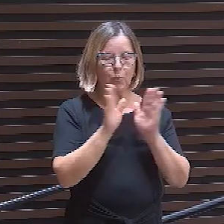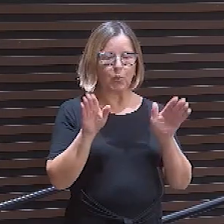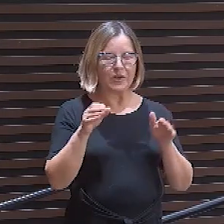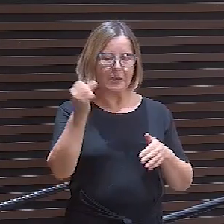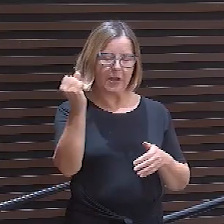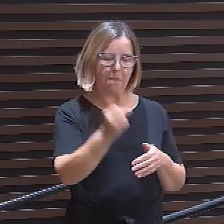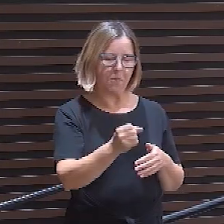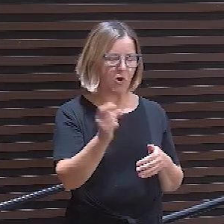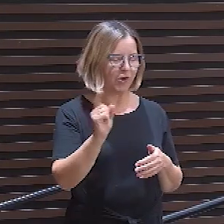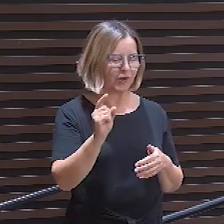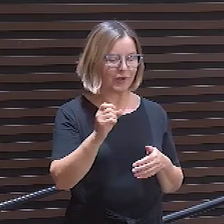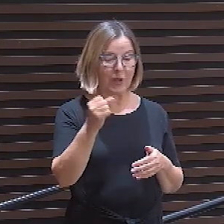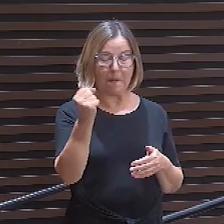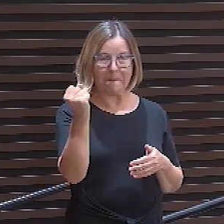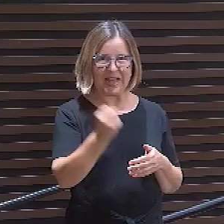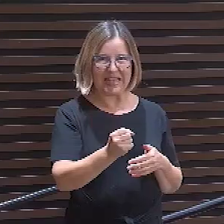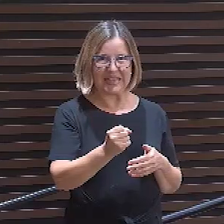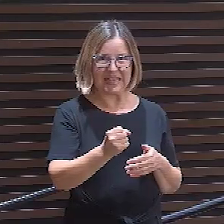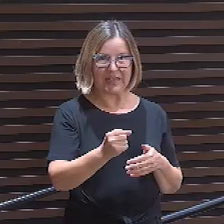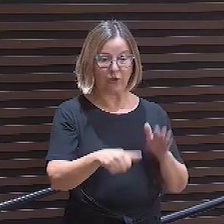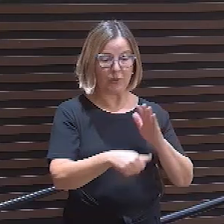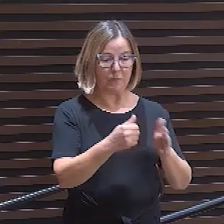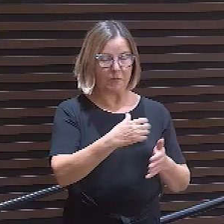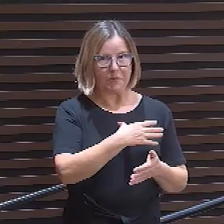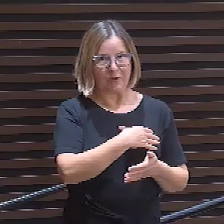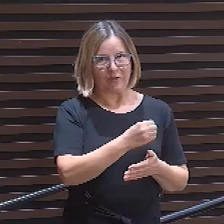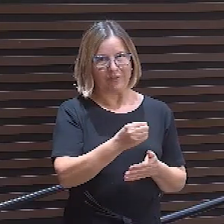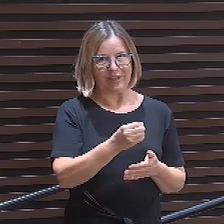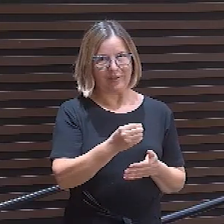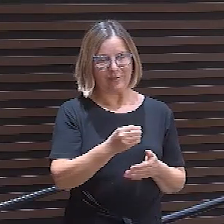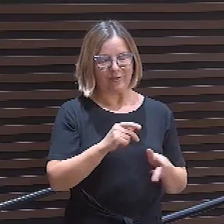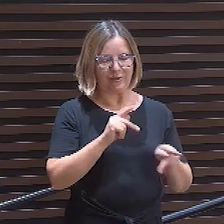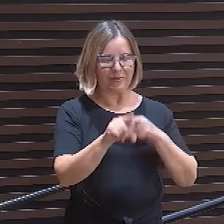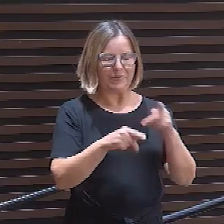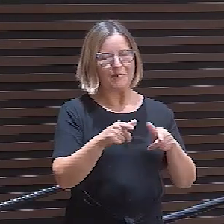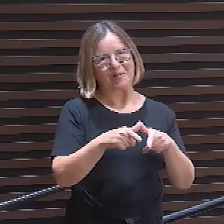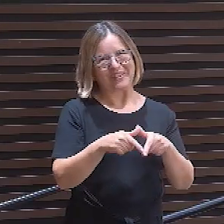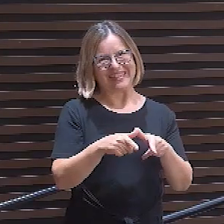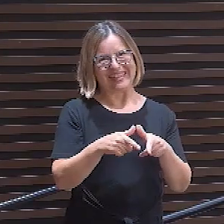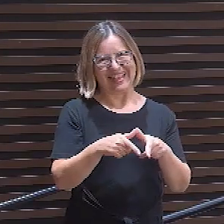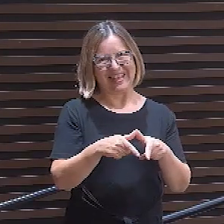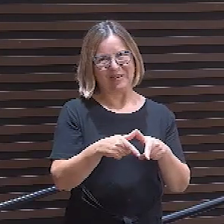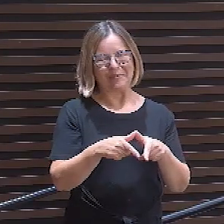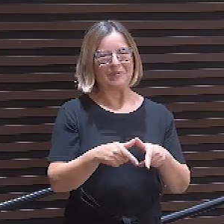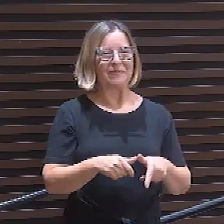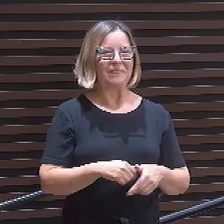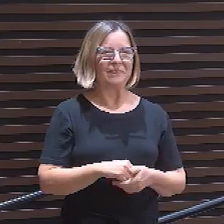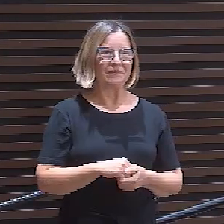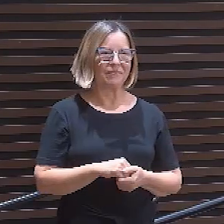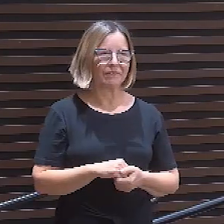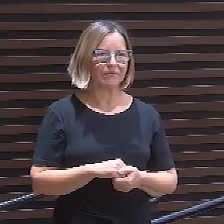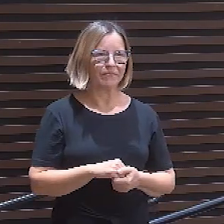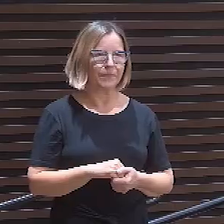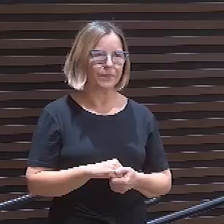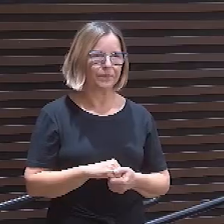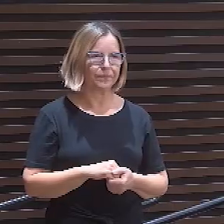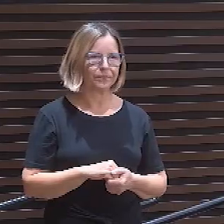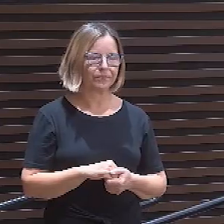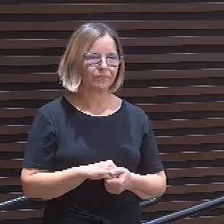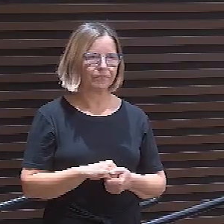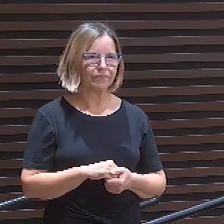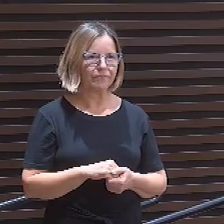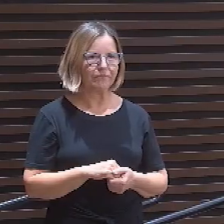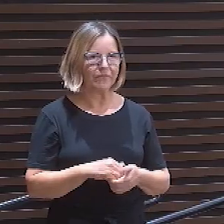nos primogênitos dos israelitas. Nós vamos tratar de cada